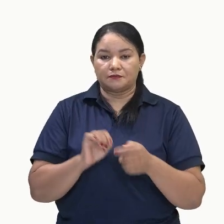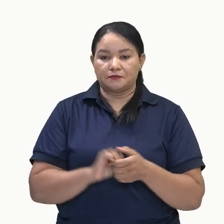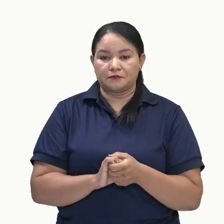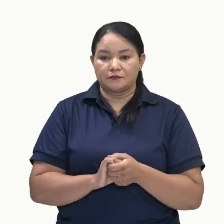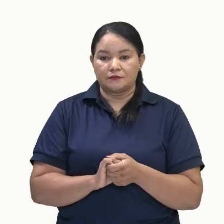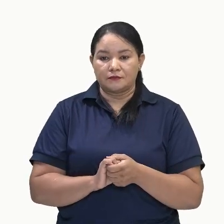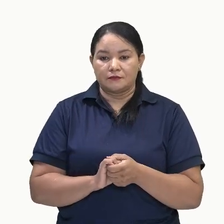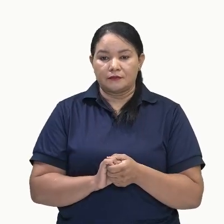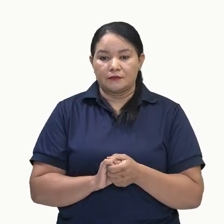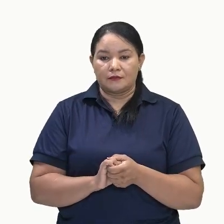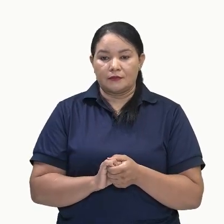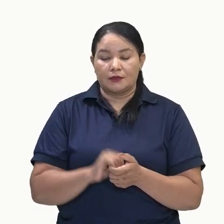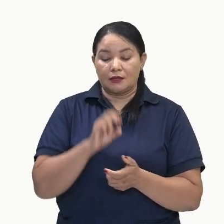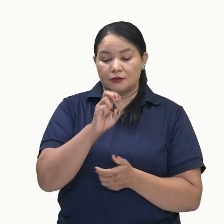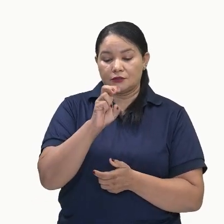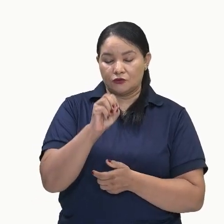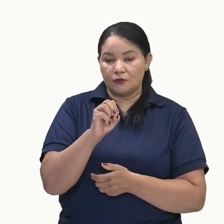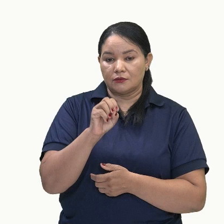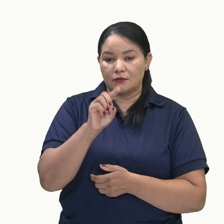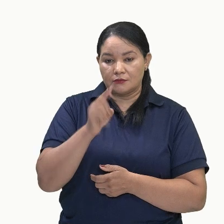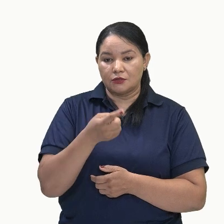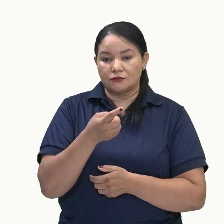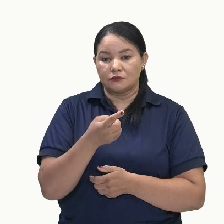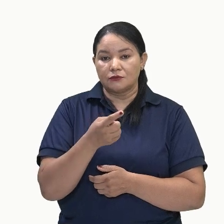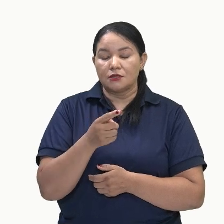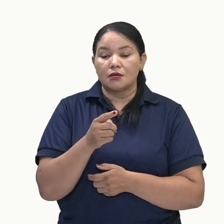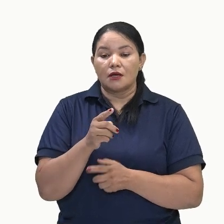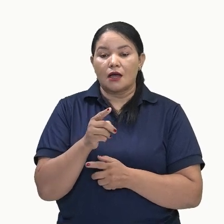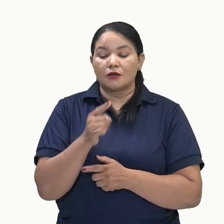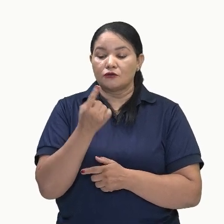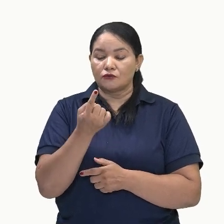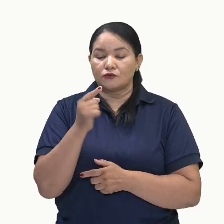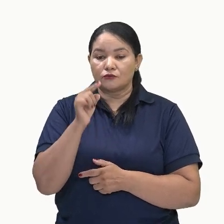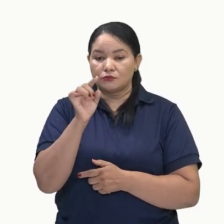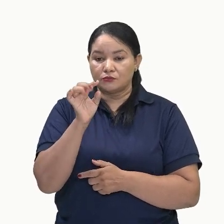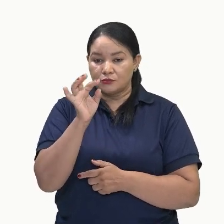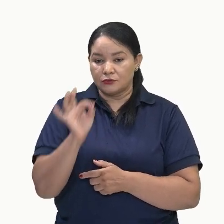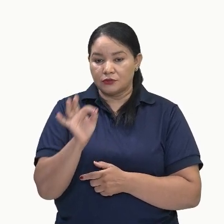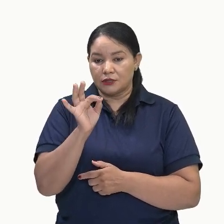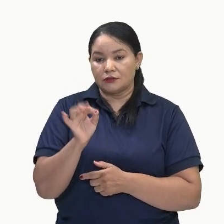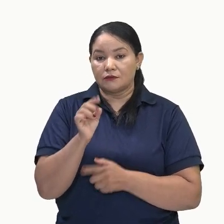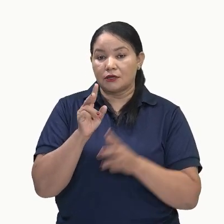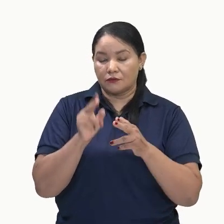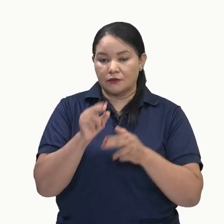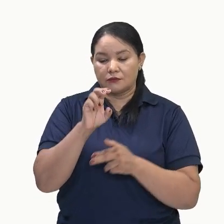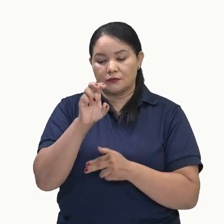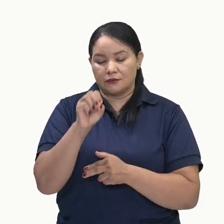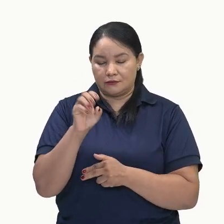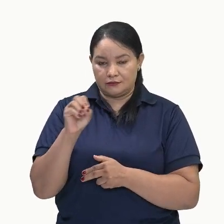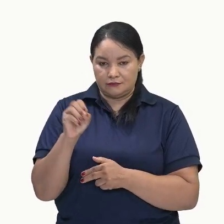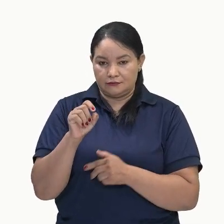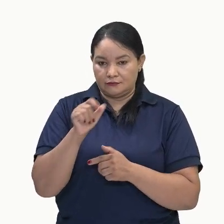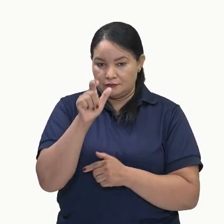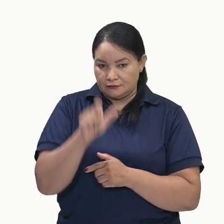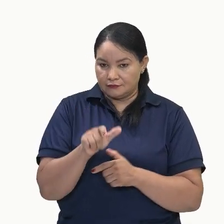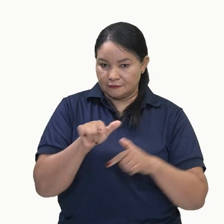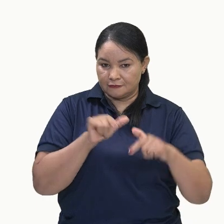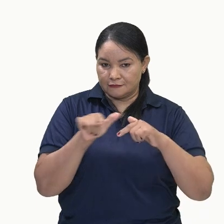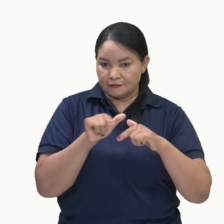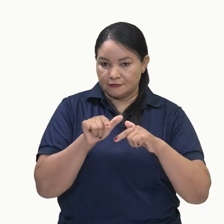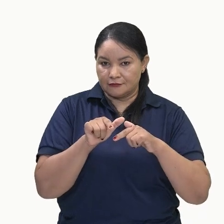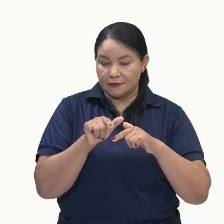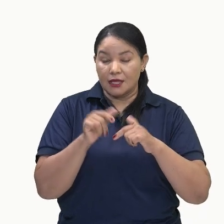50 mil é igual a 500, 1% de 50 mil trabalhadores é igual a 500 trabalhadores. Essa informação também nos